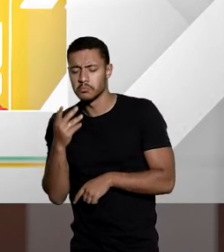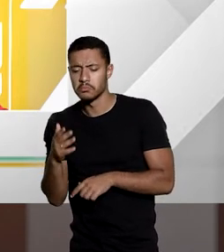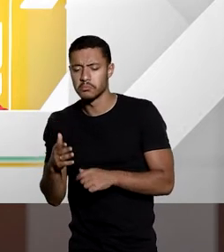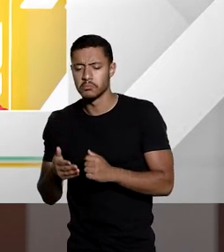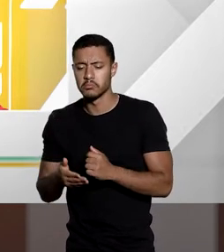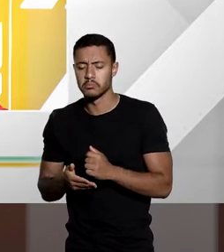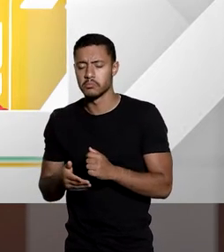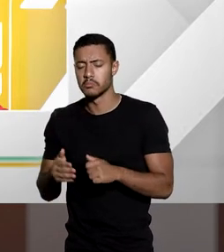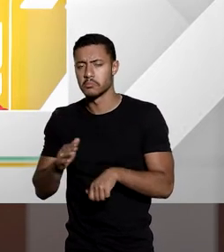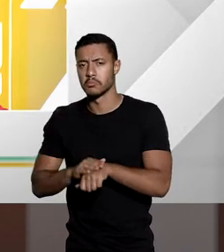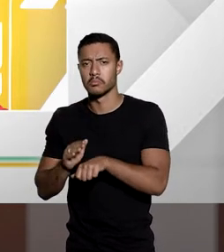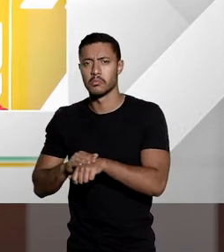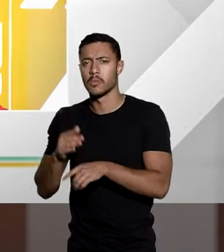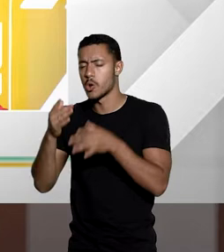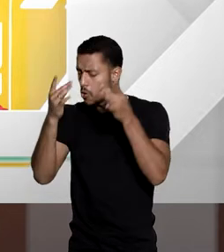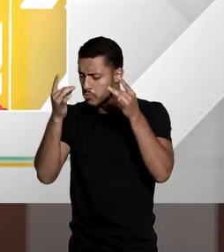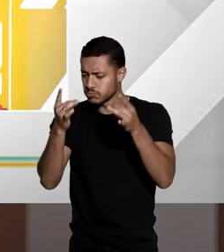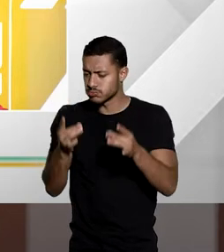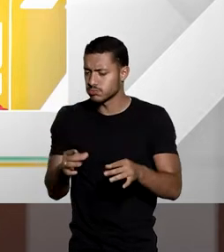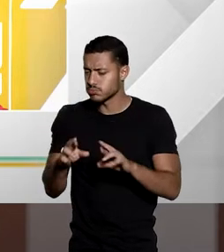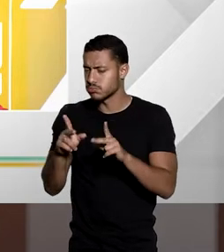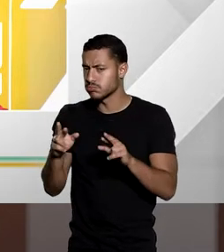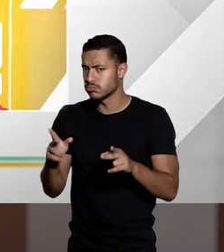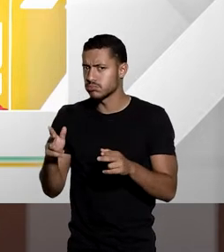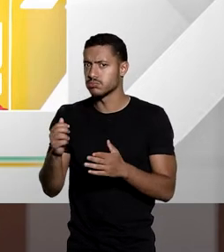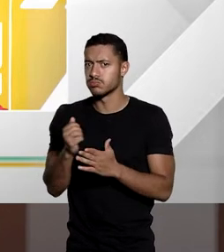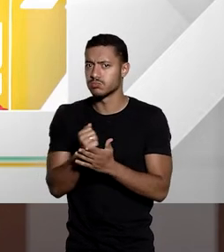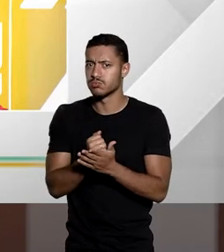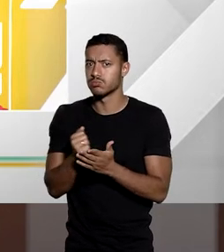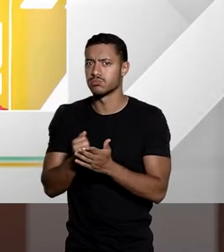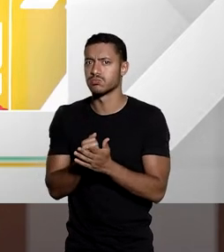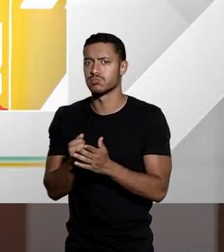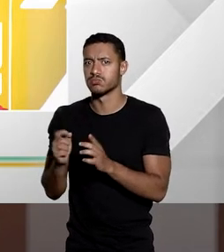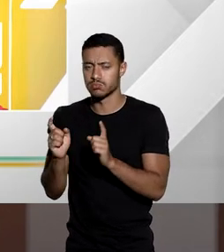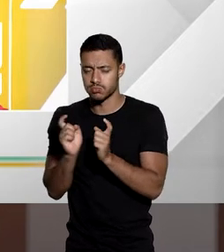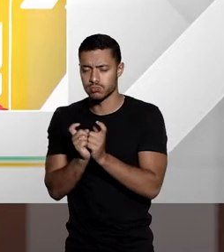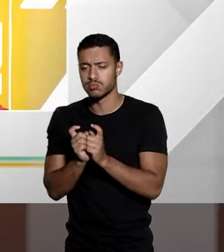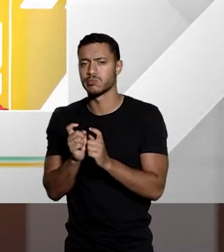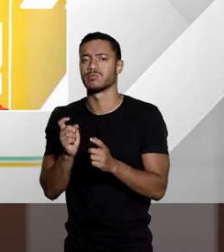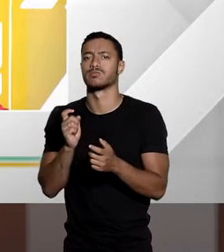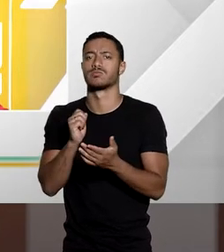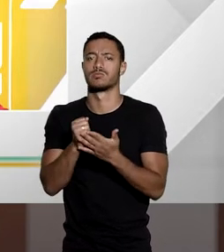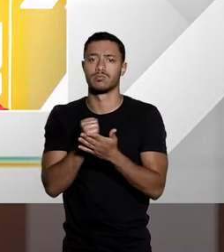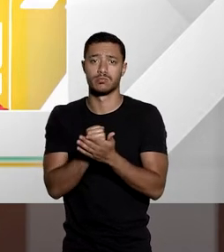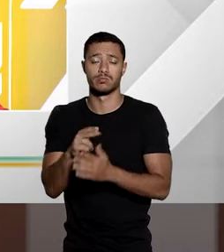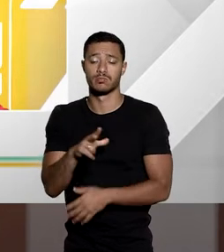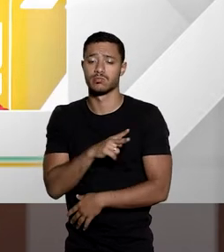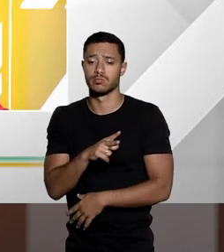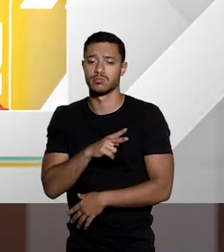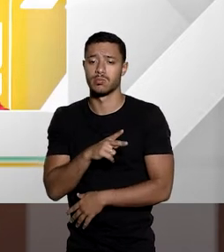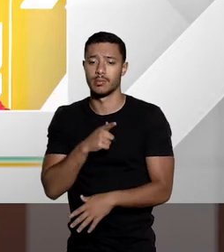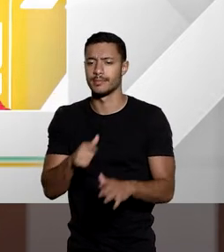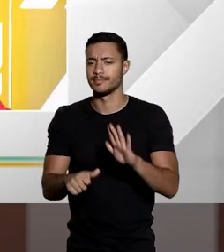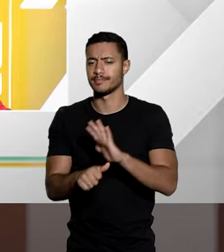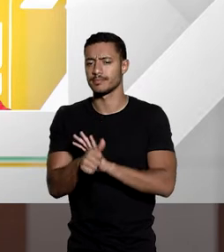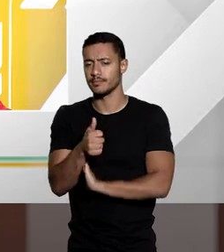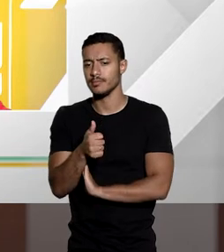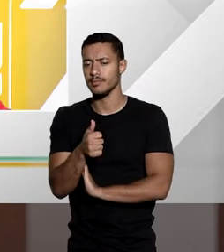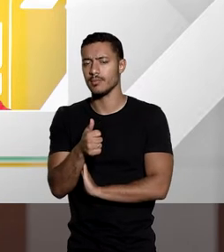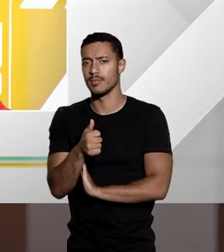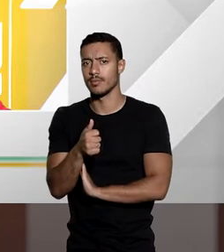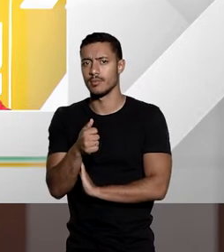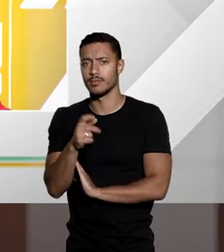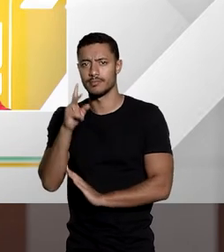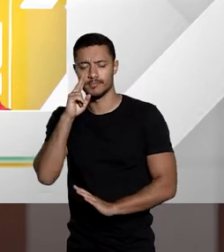quais seriam as características que diferem um contrato administrativo de um contrato privado. Bom, em primeiro lugar é o